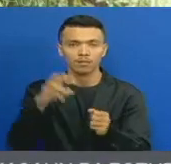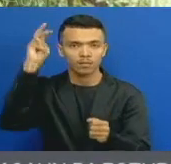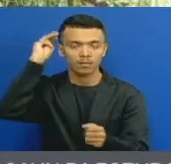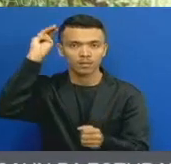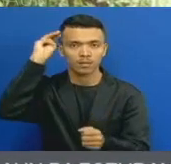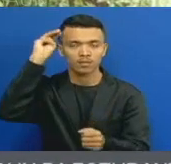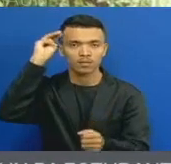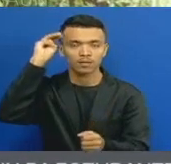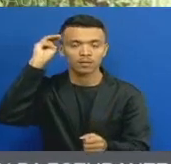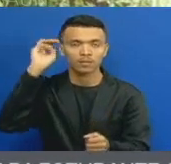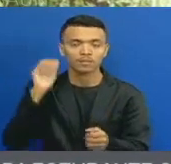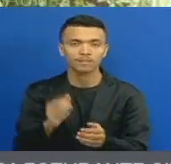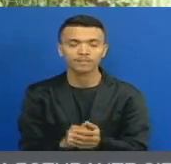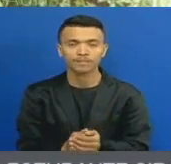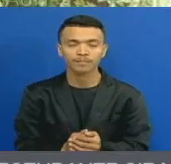ministério